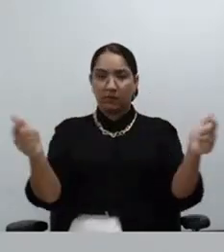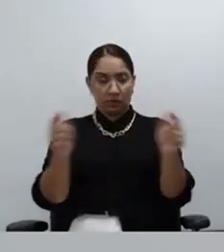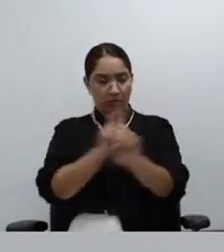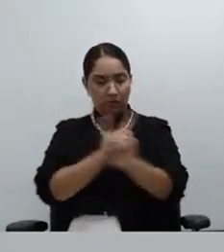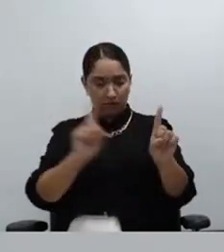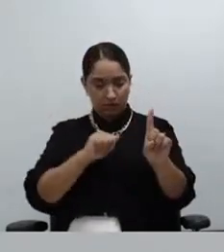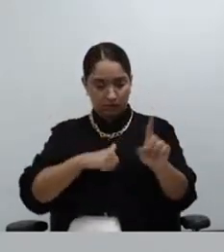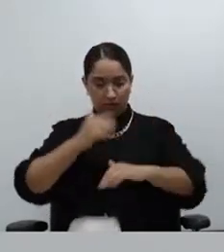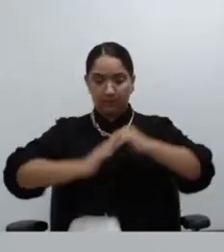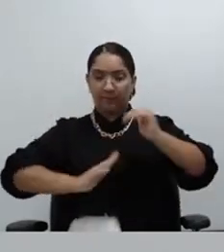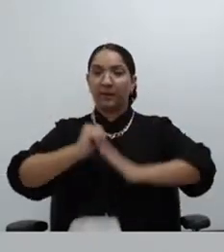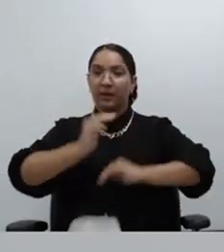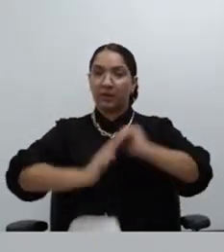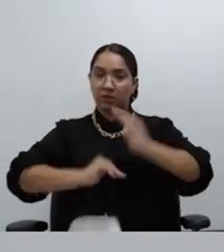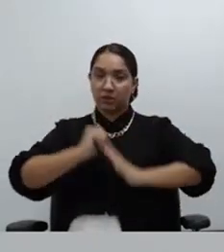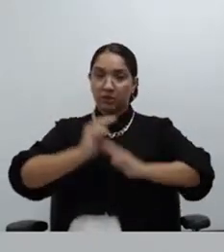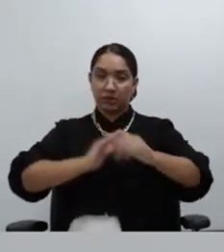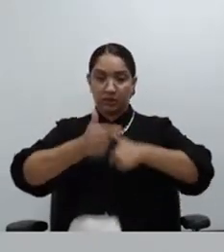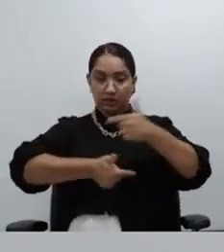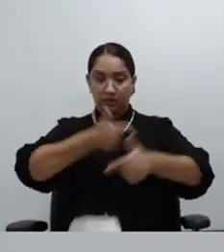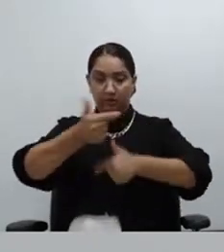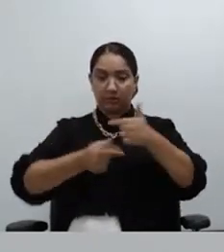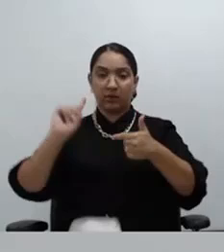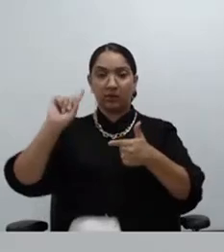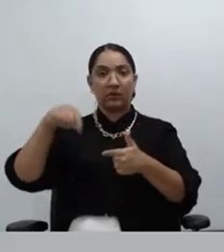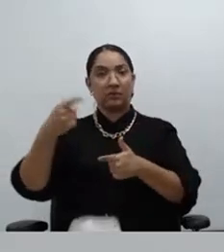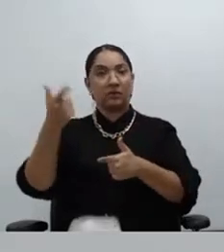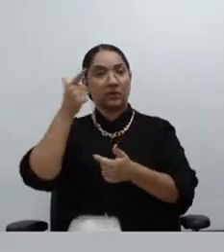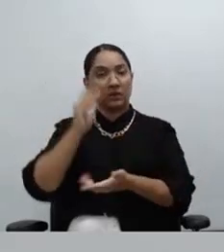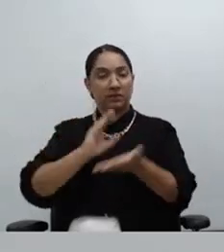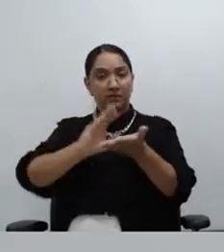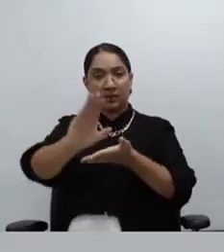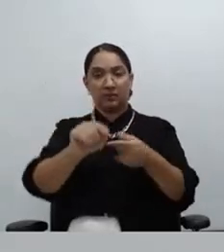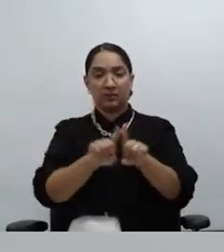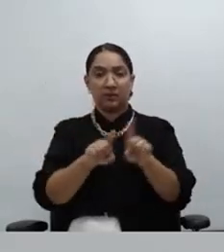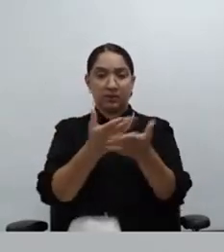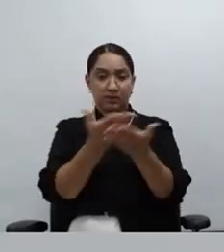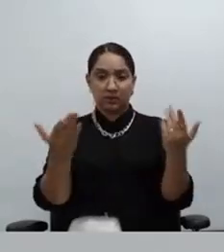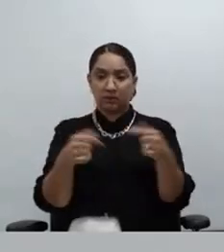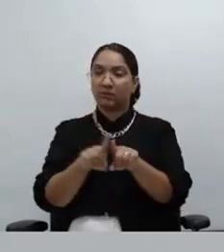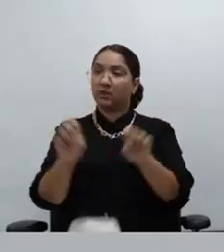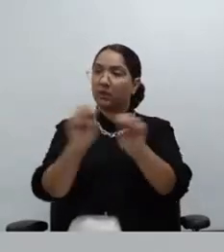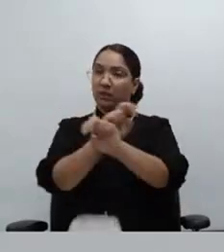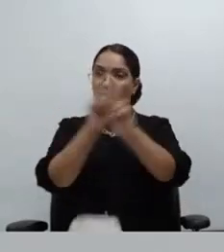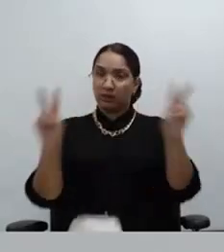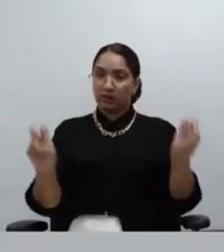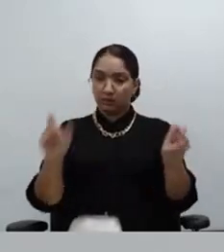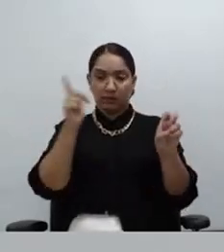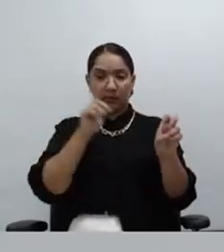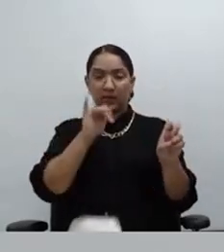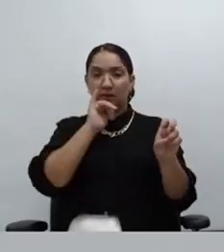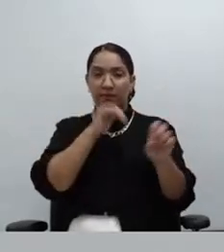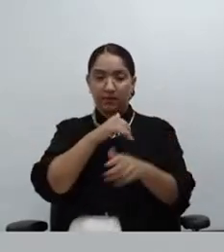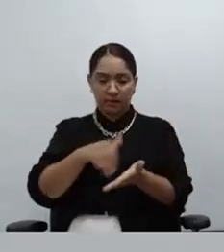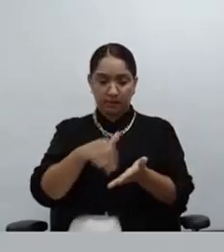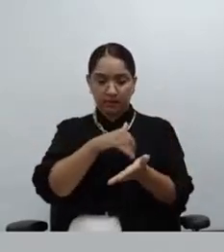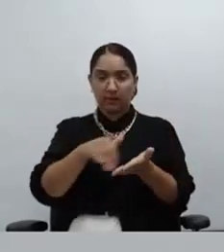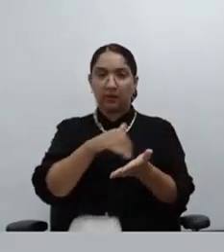nossas atividades, mas a gente pode compartilhar com vossas excelências, por óbvio, essa questão pela secretaria e dialogar